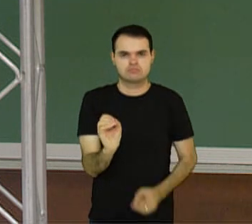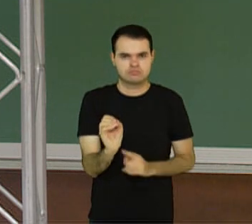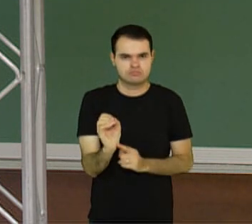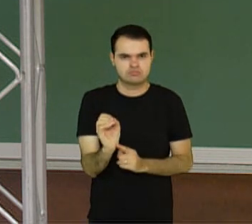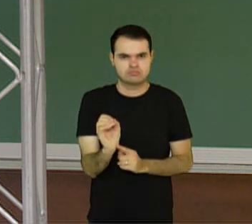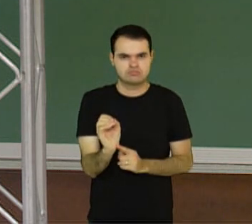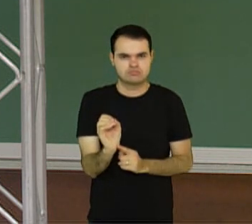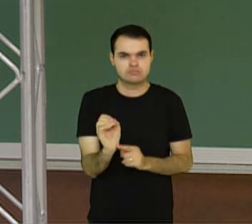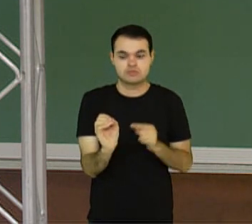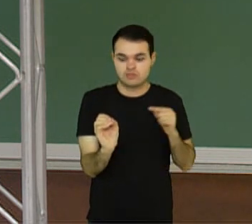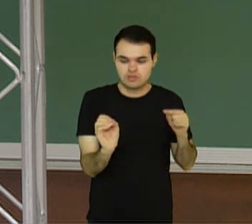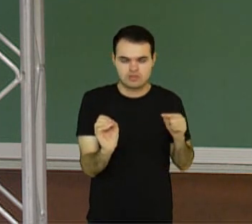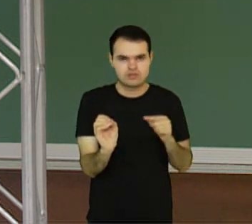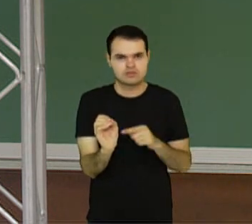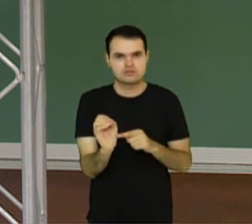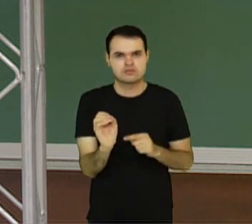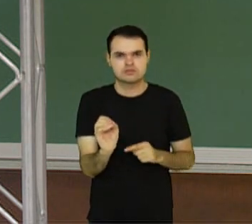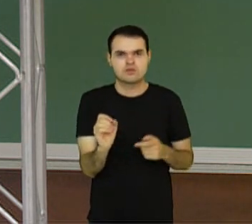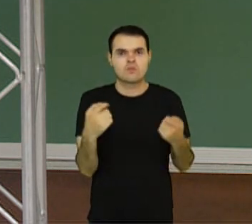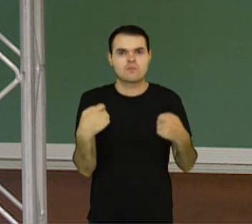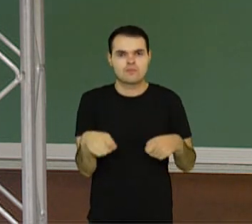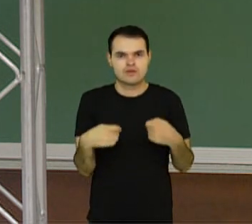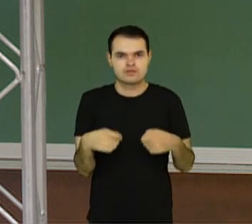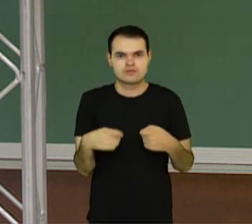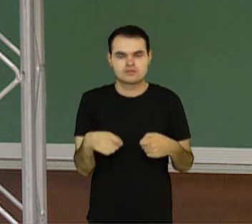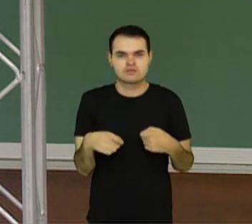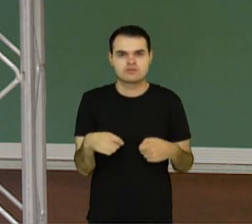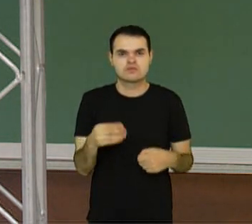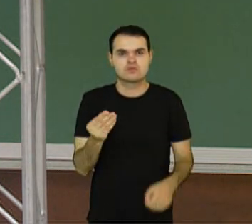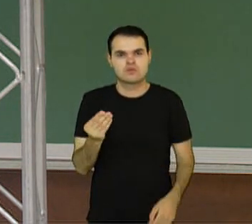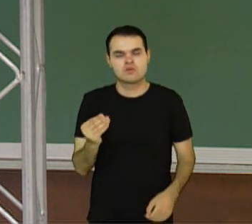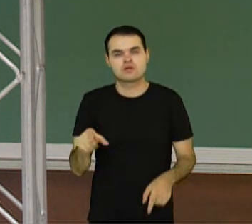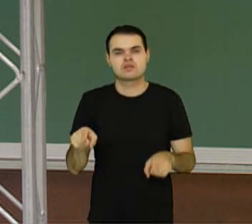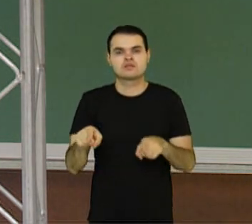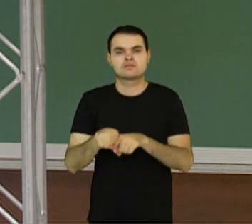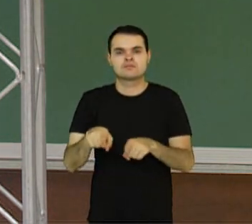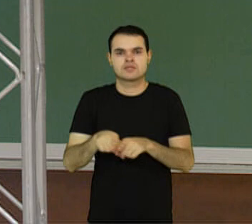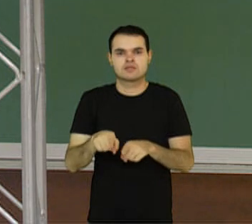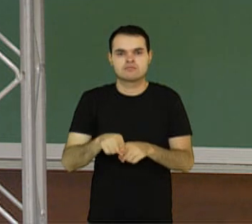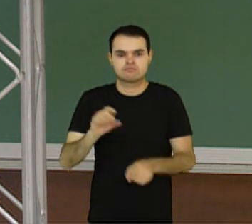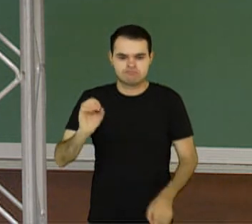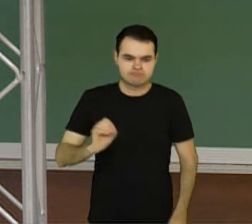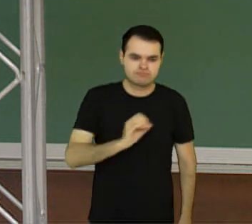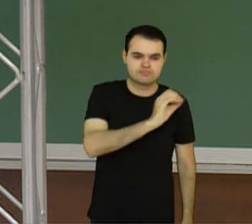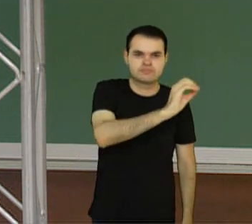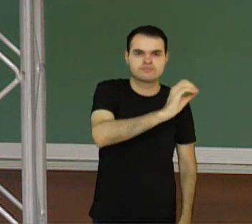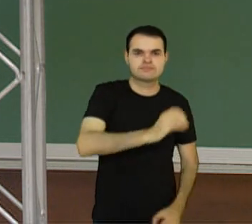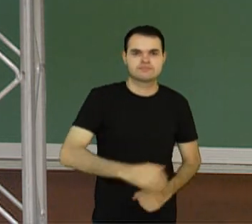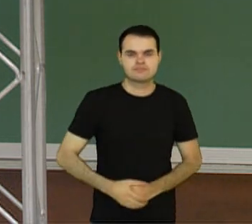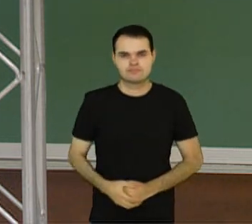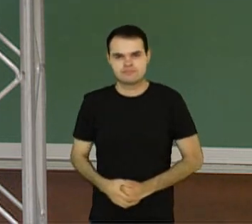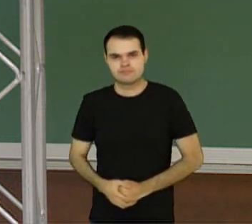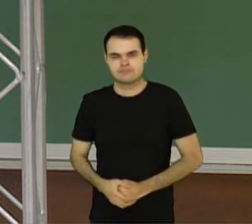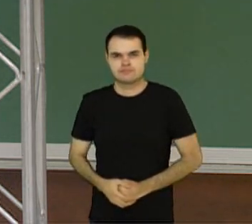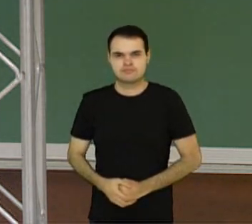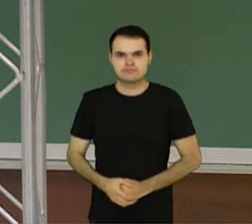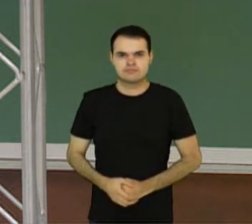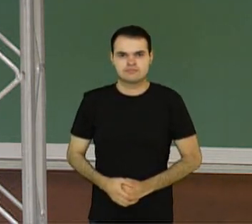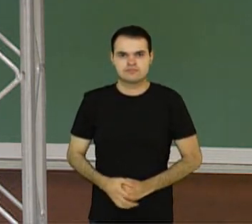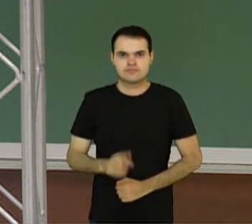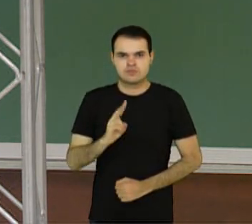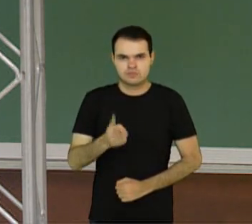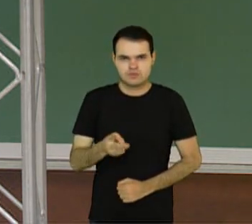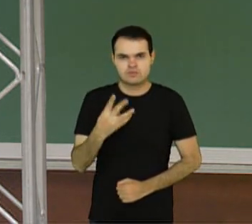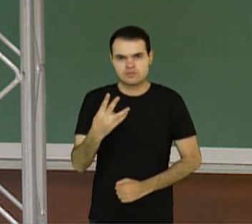tá? E quando eu abaixo ele, eu tenho que colocá-lo lá na chave também, tá? Então, vai dar